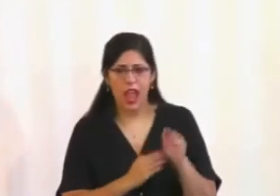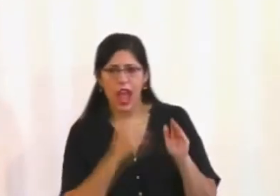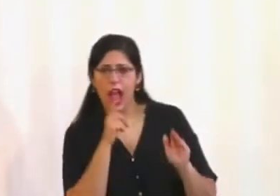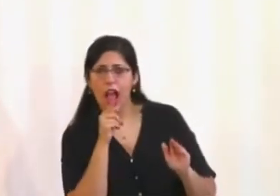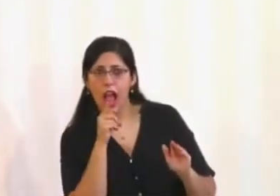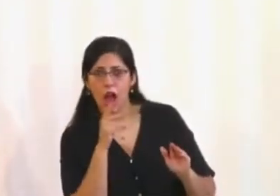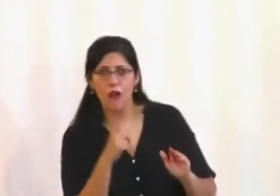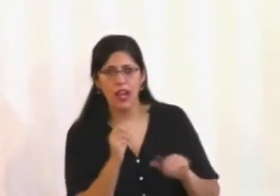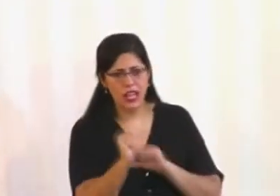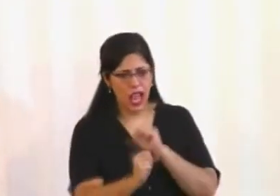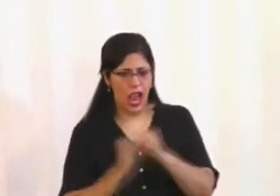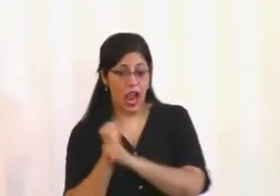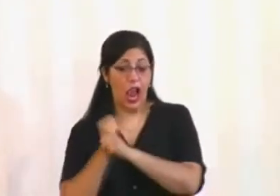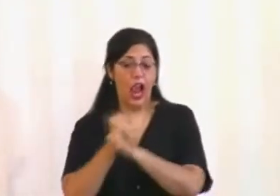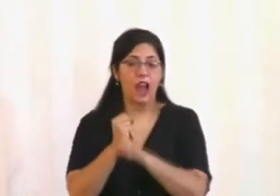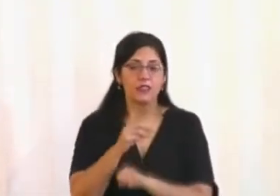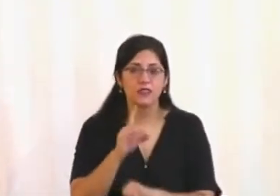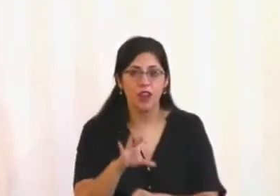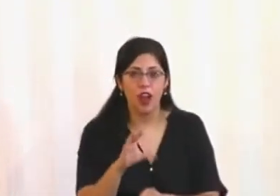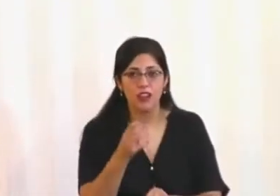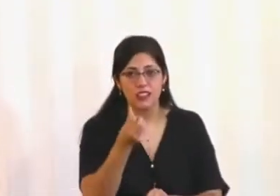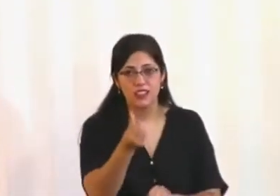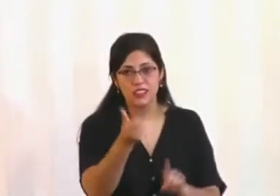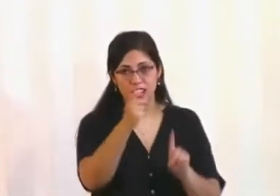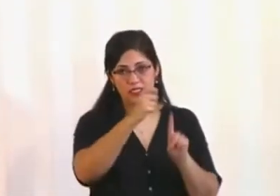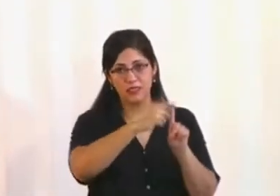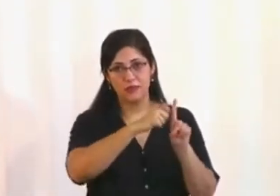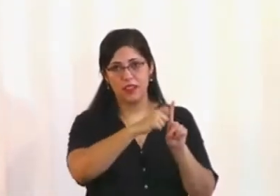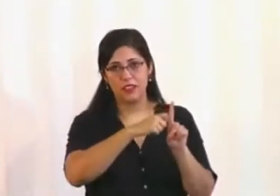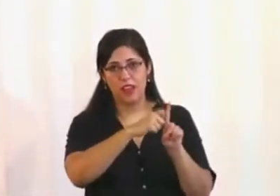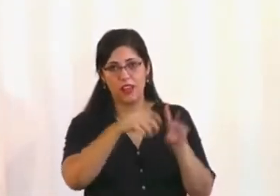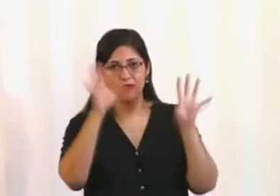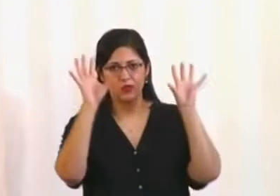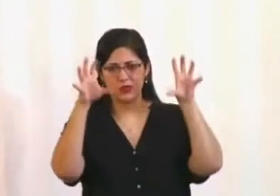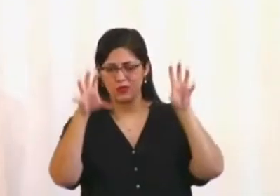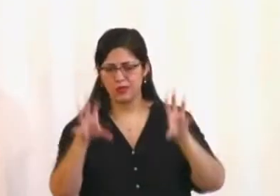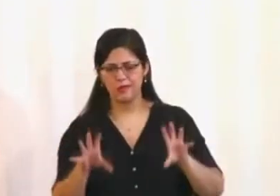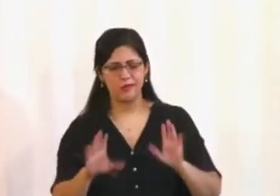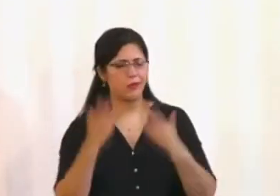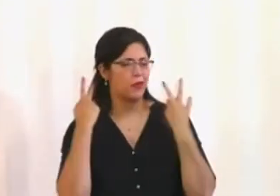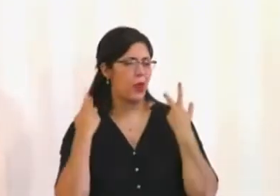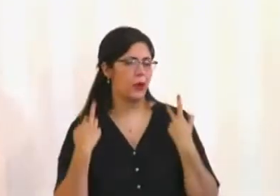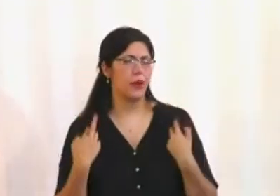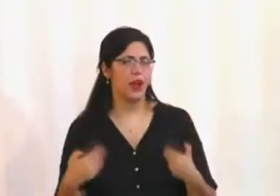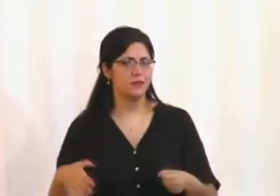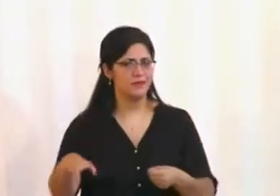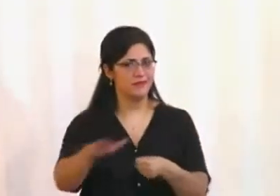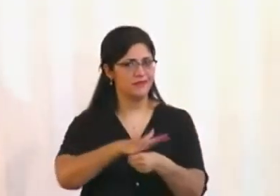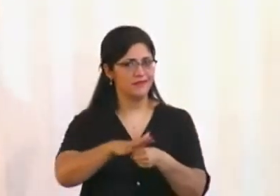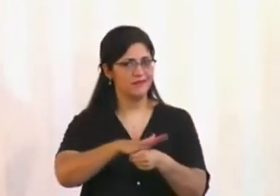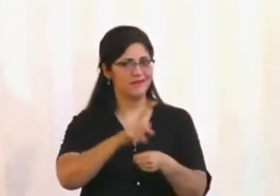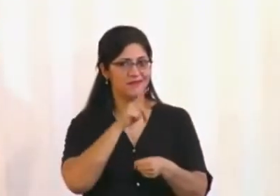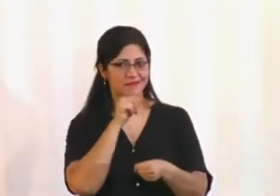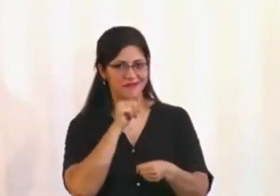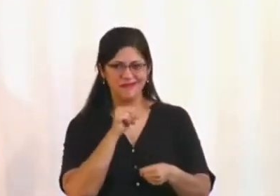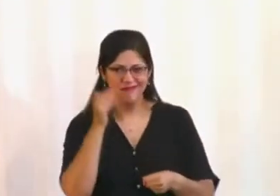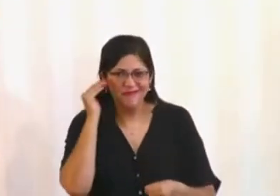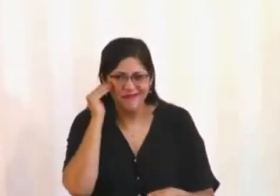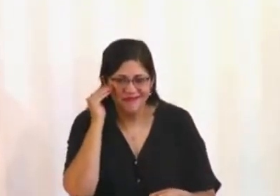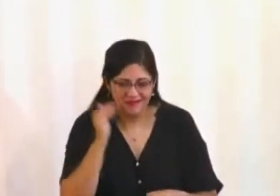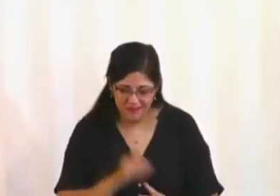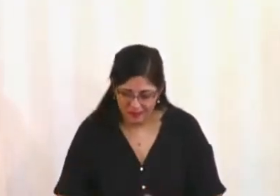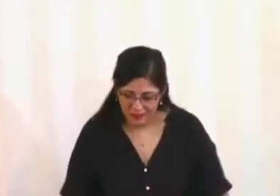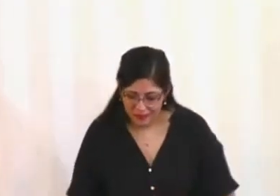estado normal, mas Deus em 6 meses fez tudo voltar ao normal, porque é Deus que está no controle. E sabe o que Deus queria ensinar para Acabe,